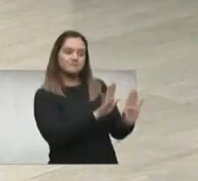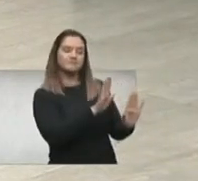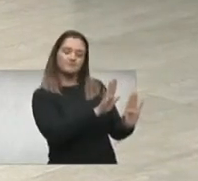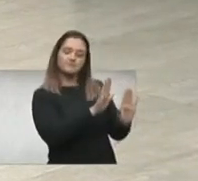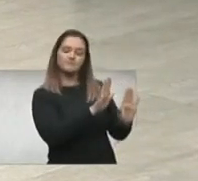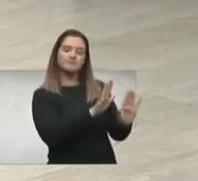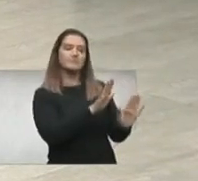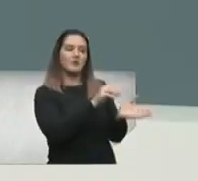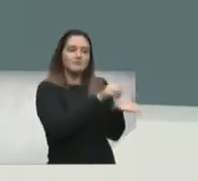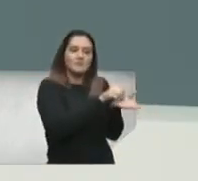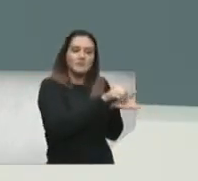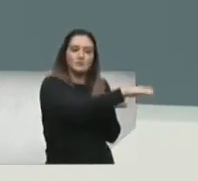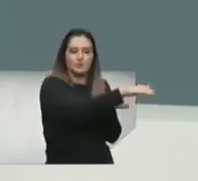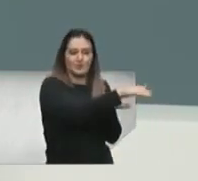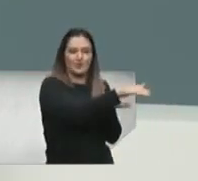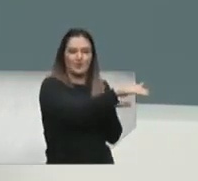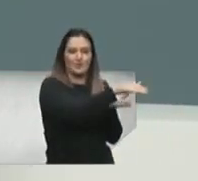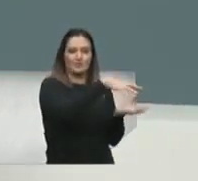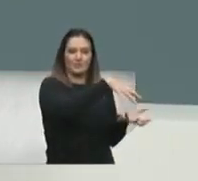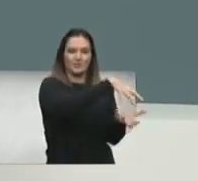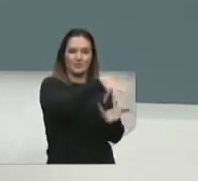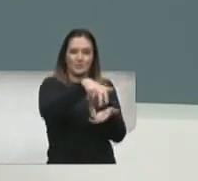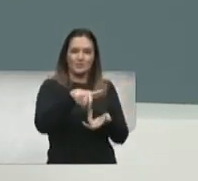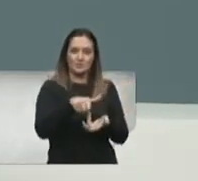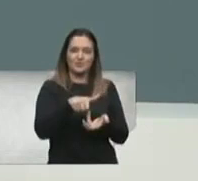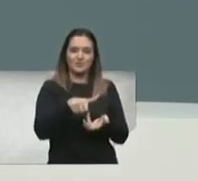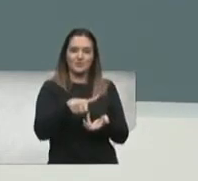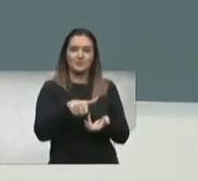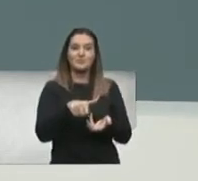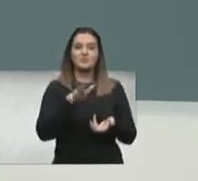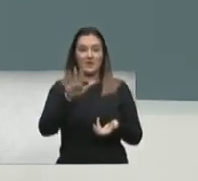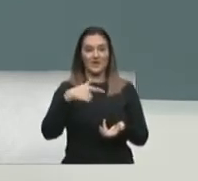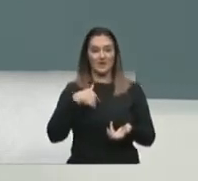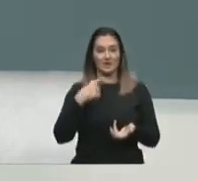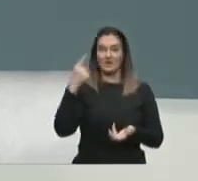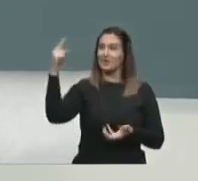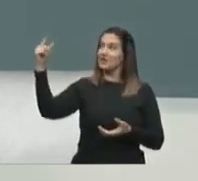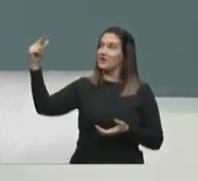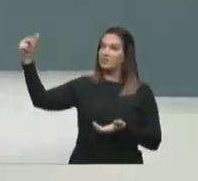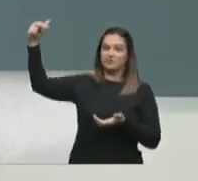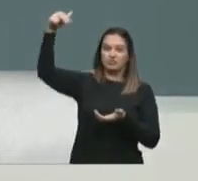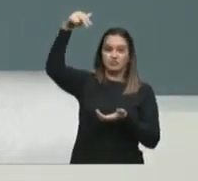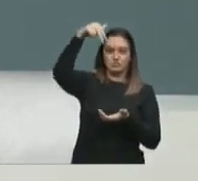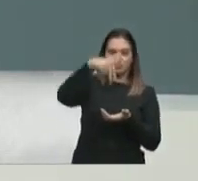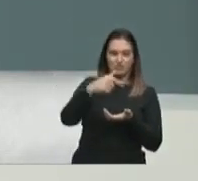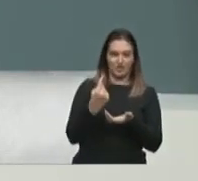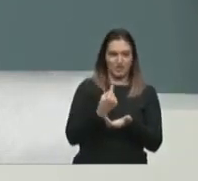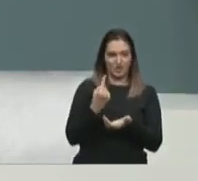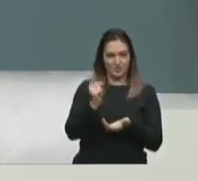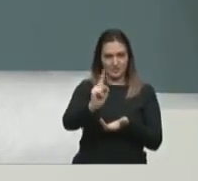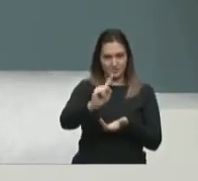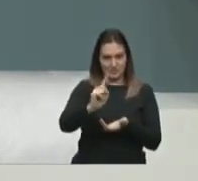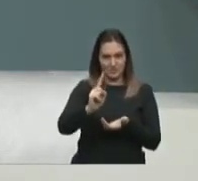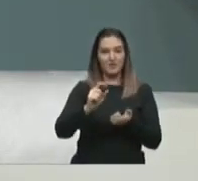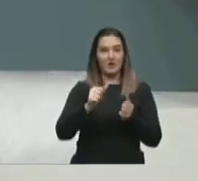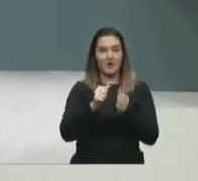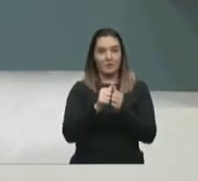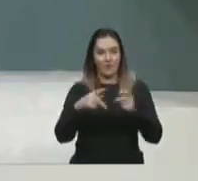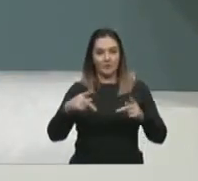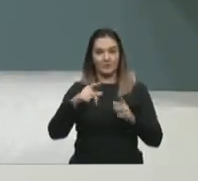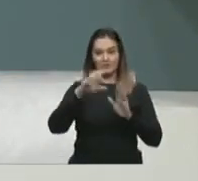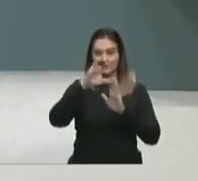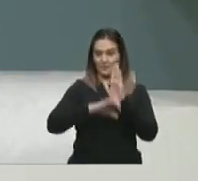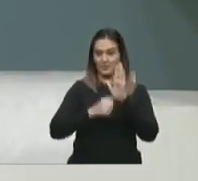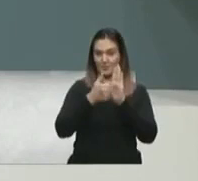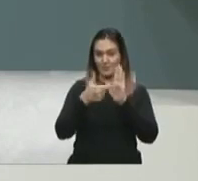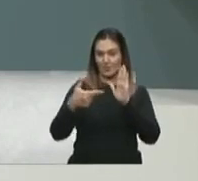céu. E quando ele foi expulso do céu, ele não veio sozinho, não foi expulso sozinho. A Bíblia diz em Apocalipse 12, versos